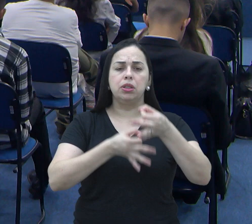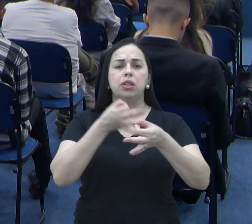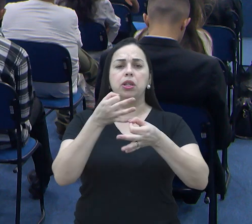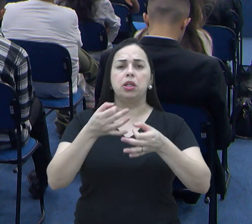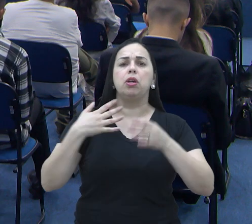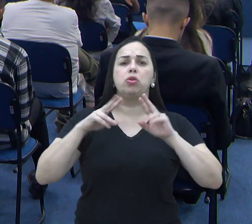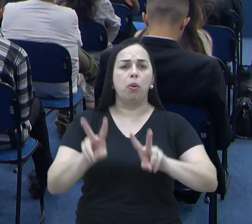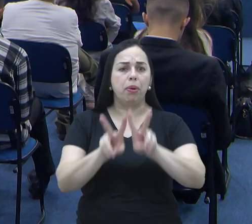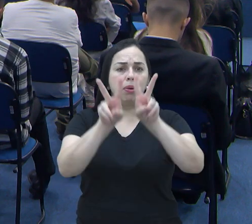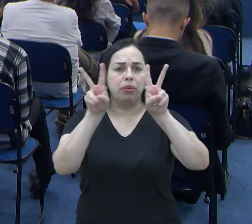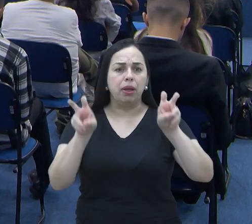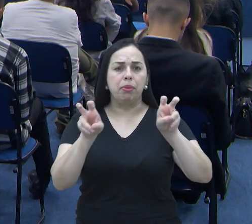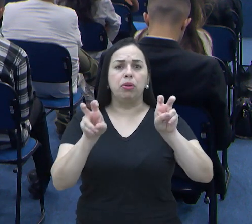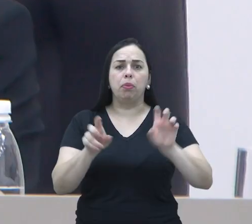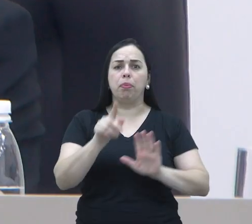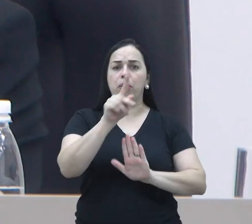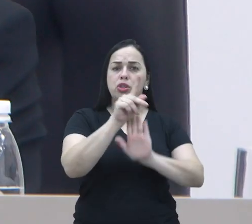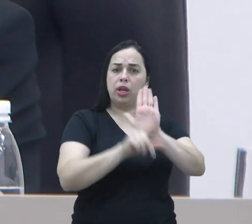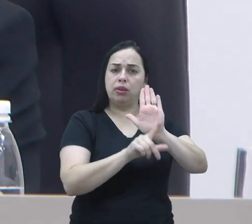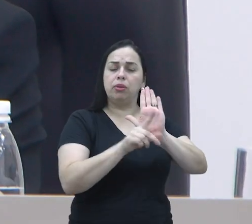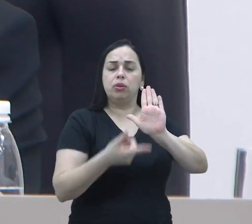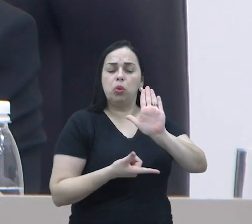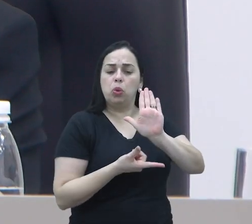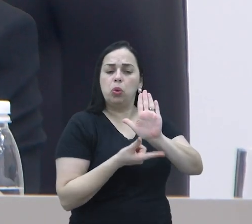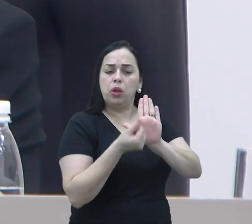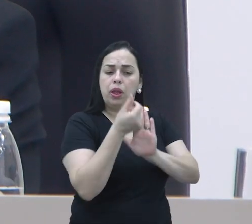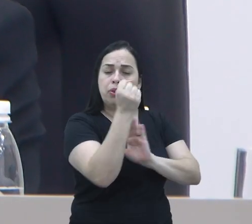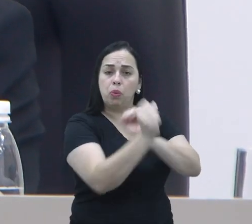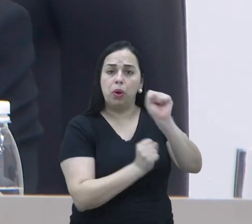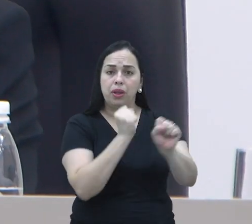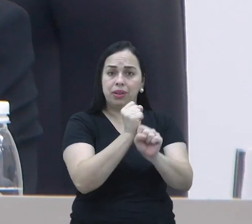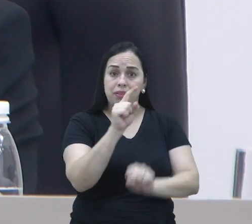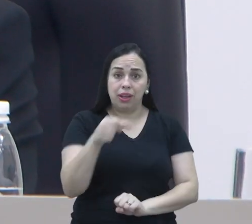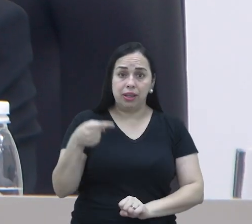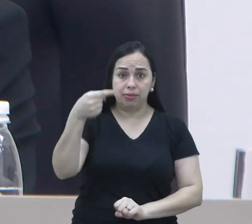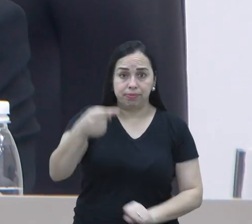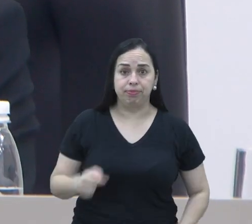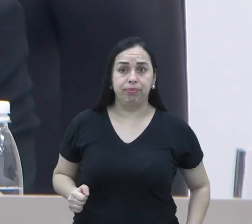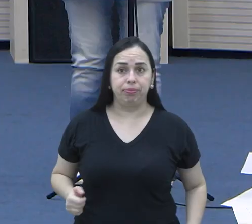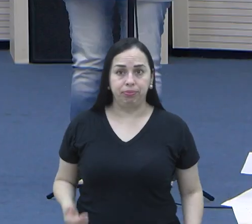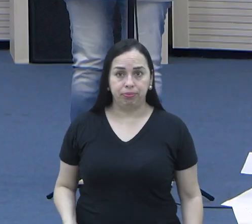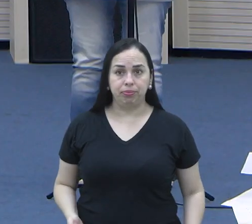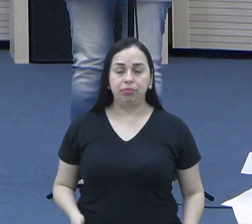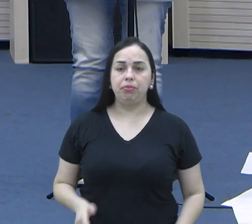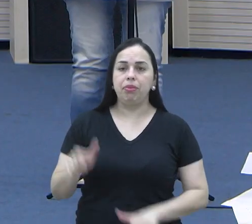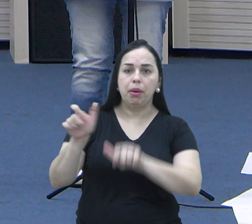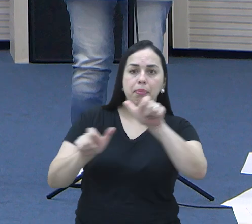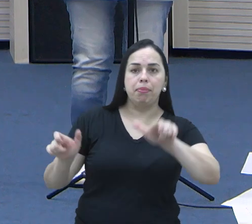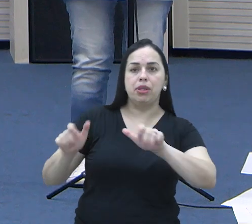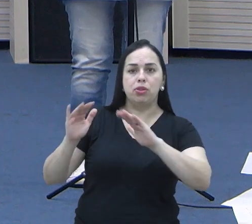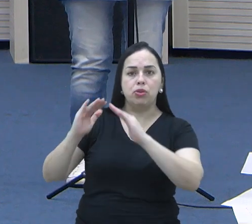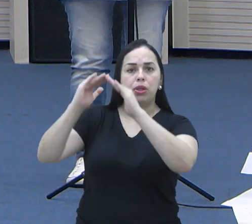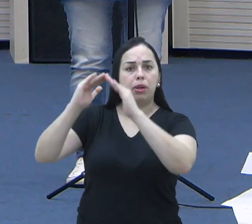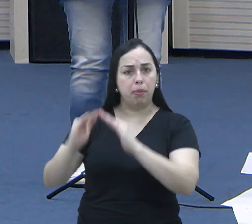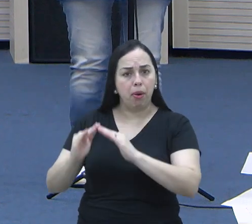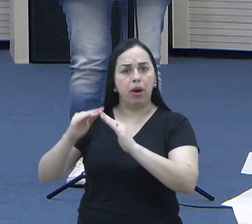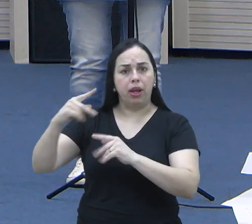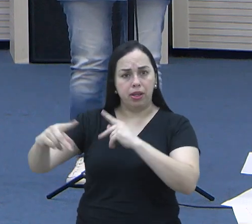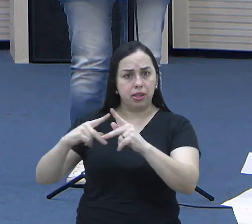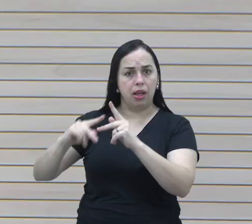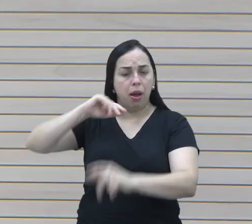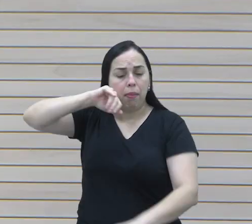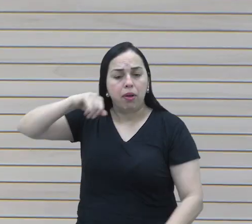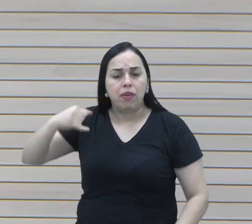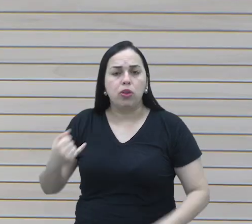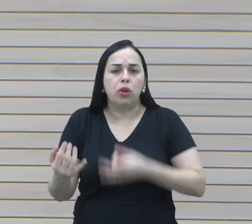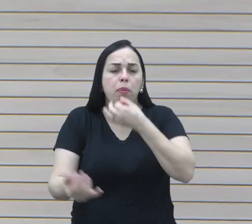que debateu o projeto final da Lei Orçamentária Anual para o ano que vem. Moradores aproveitaram a